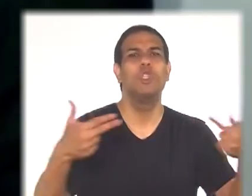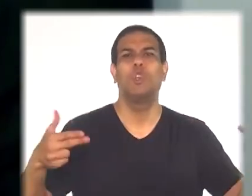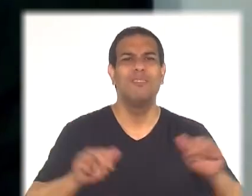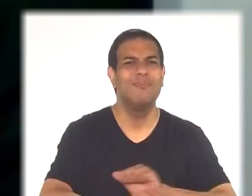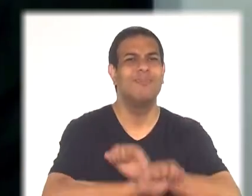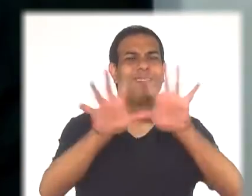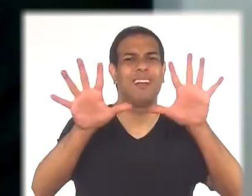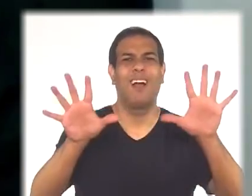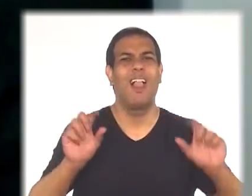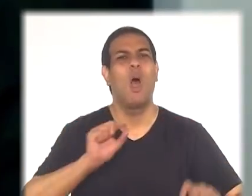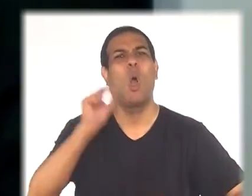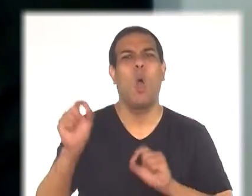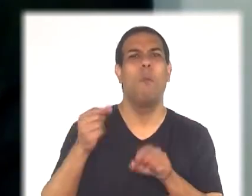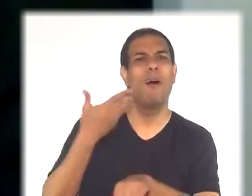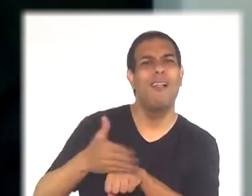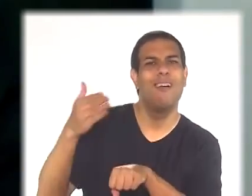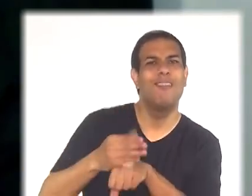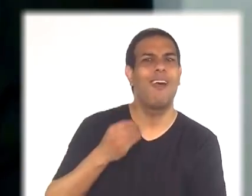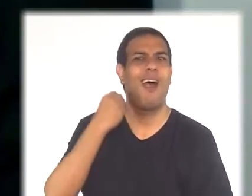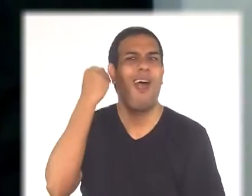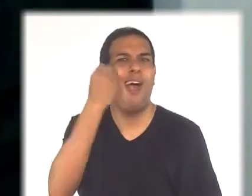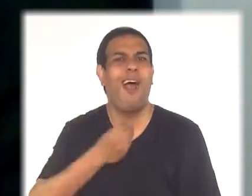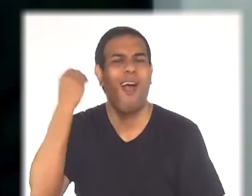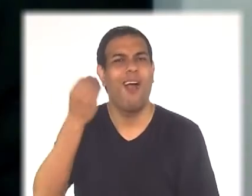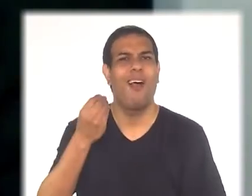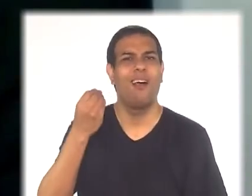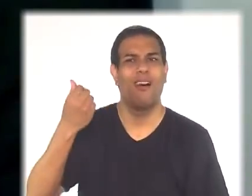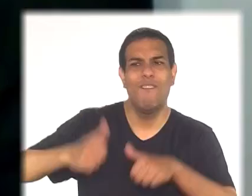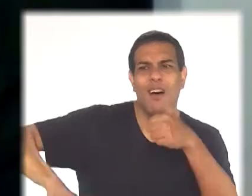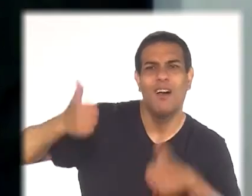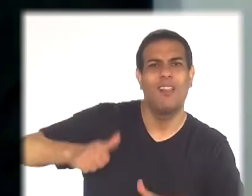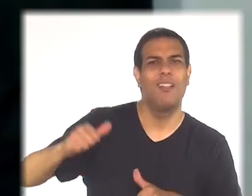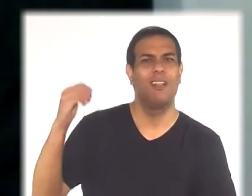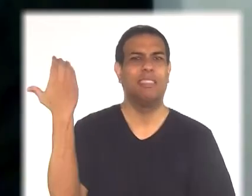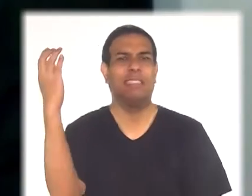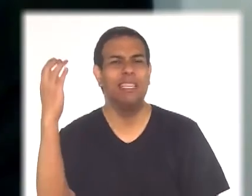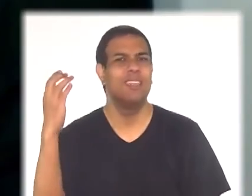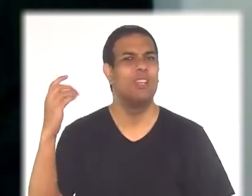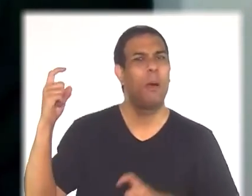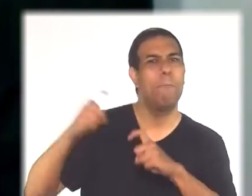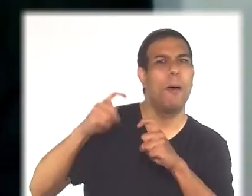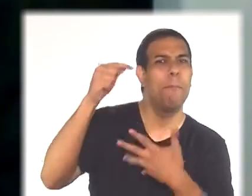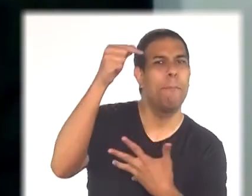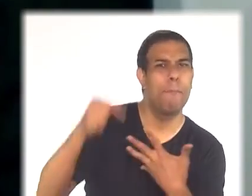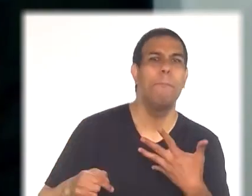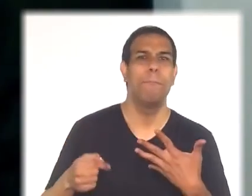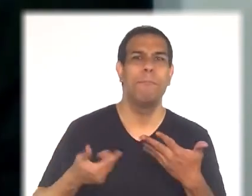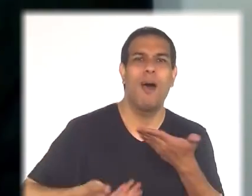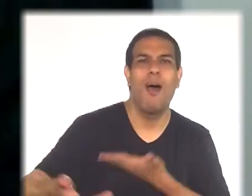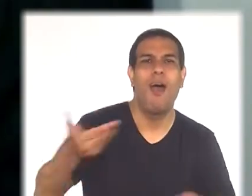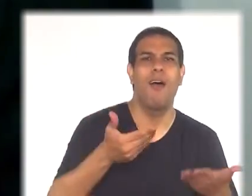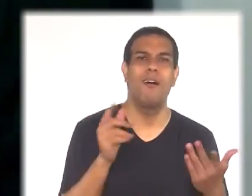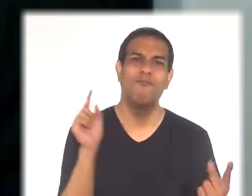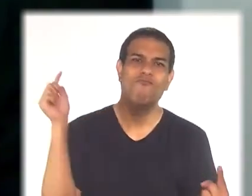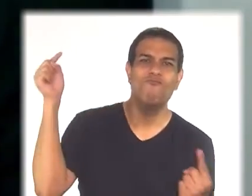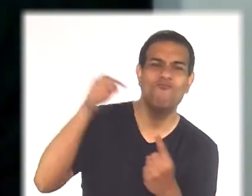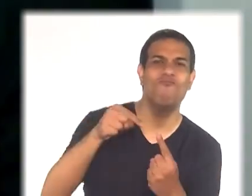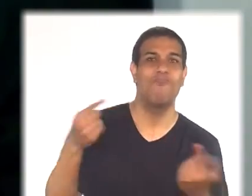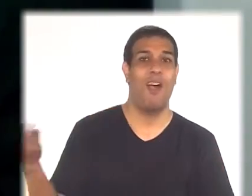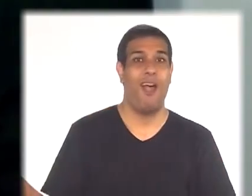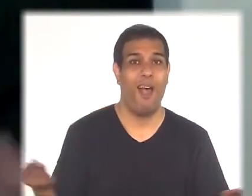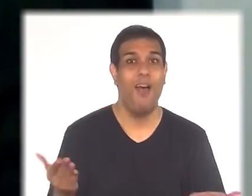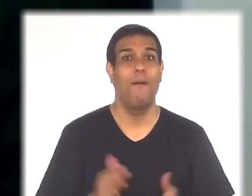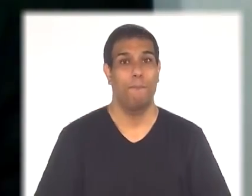resposta exemplar aí em diferentes áreas, né? Na testagem, na avaliação científica, no serviço